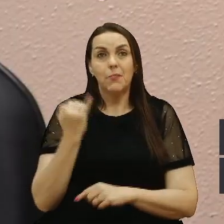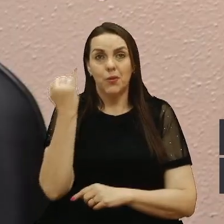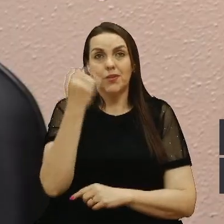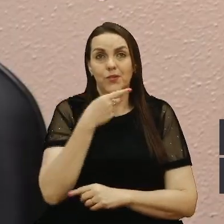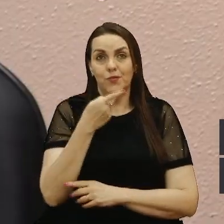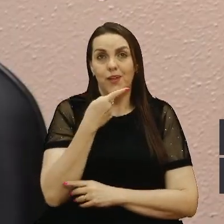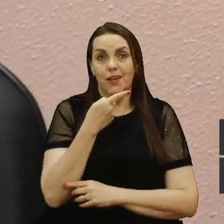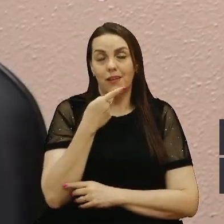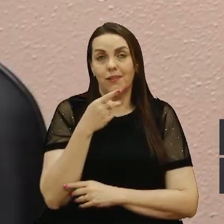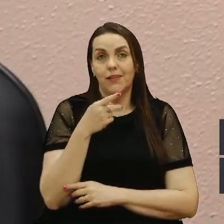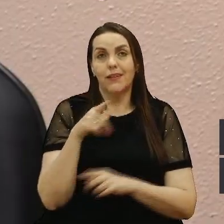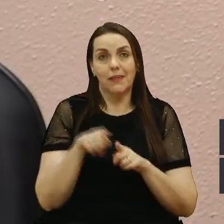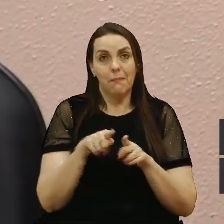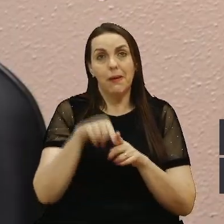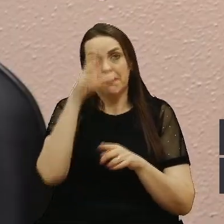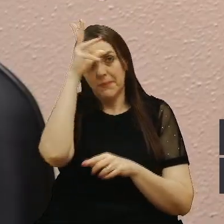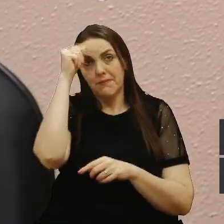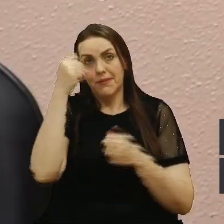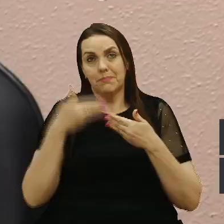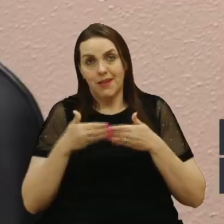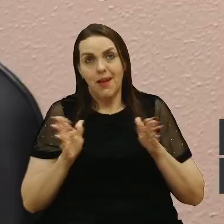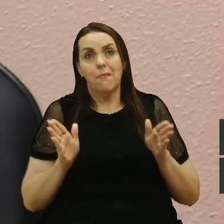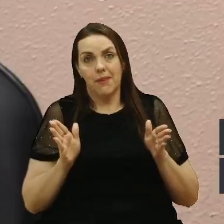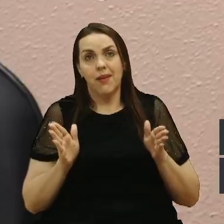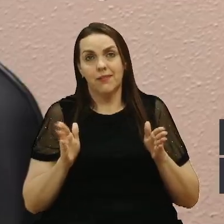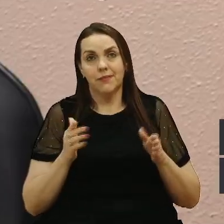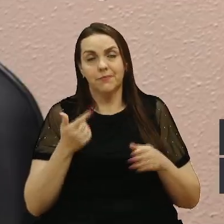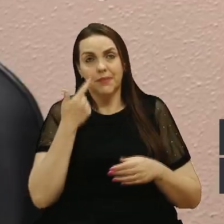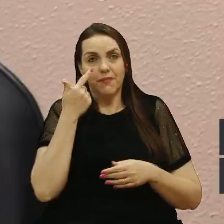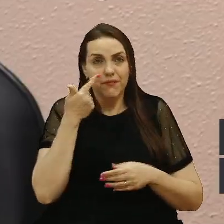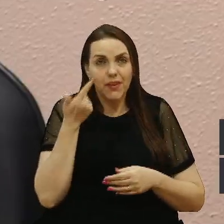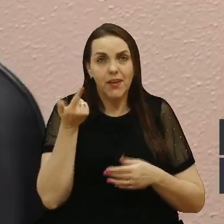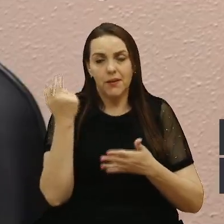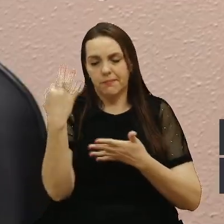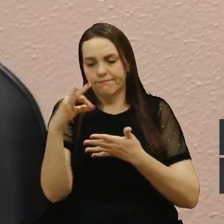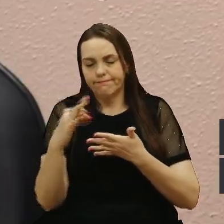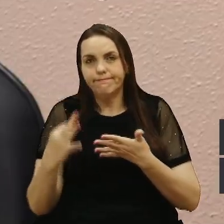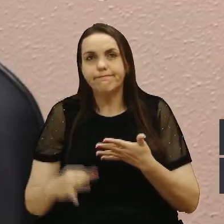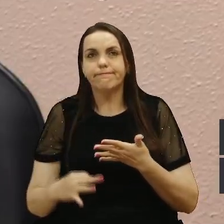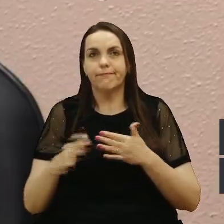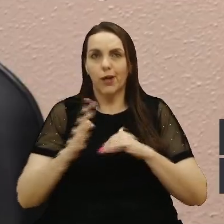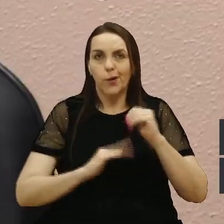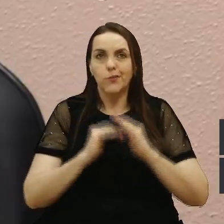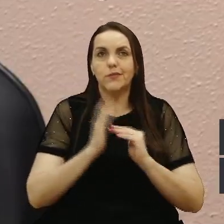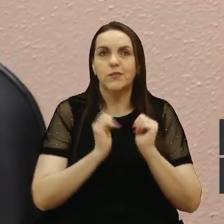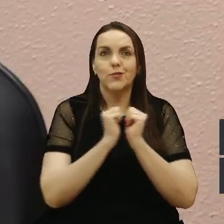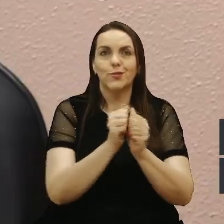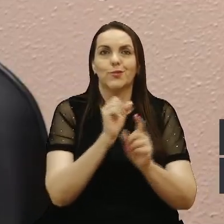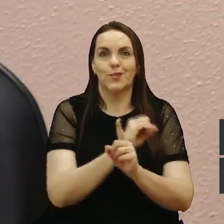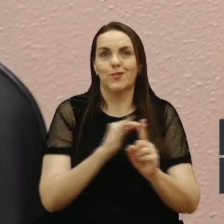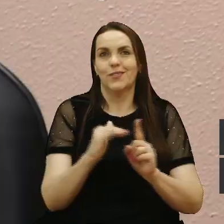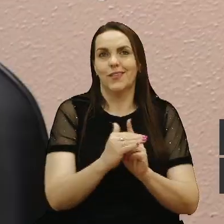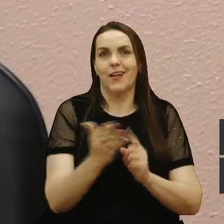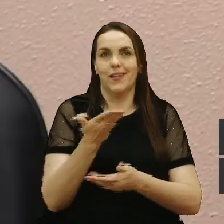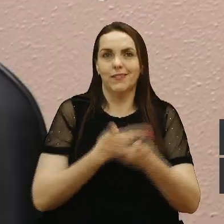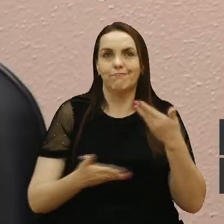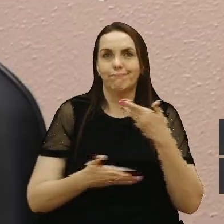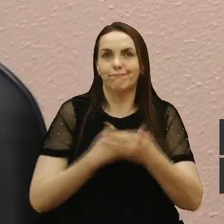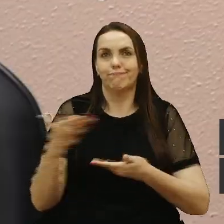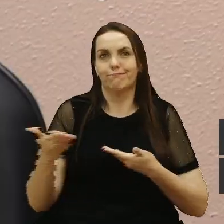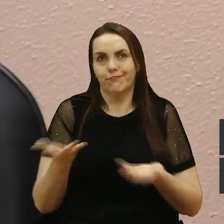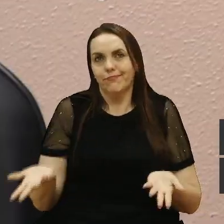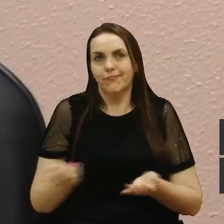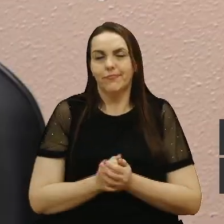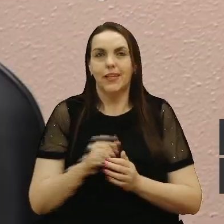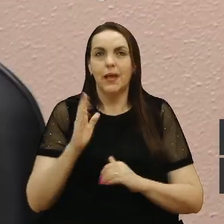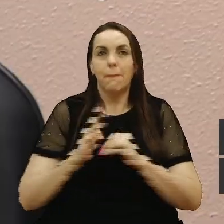que o Executivo também precisa estar aberto para rever, para ouvir, para, de fato, querer construir com a sociedade. Não dá para a gente continuar com essa prática de